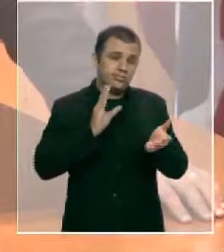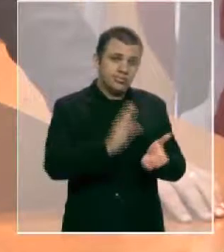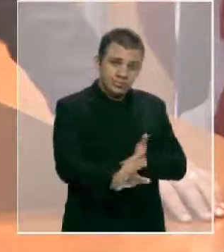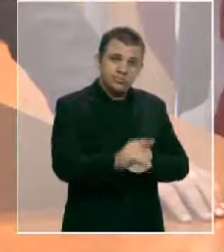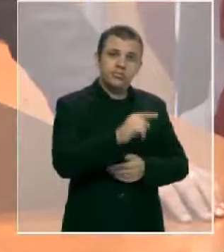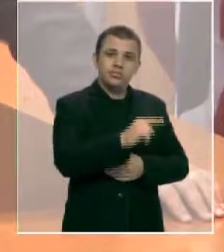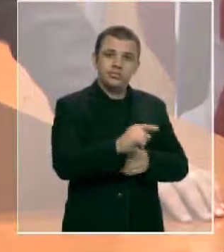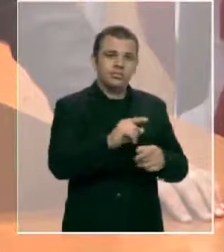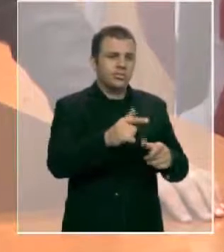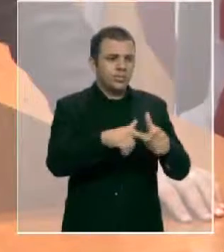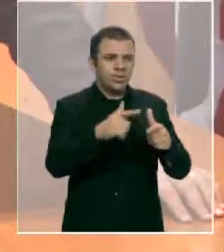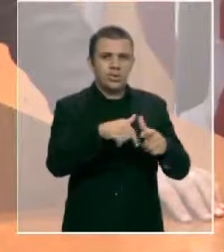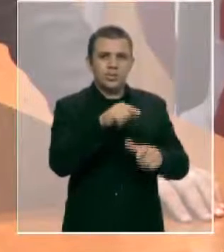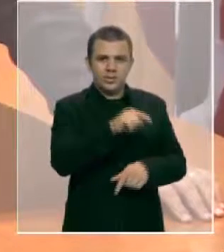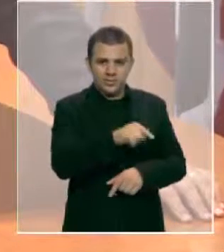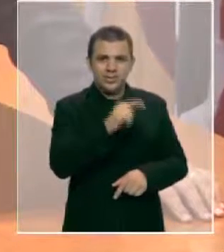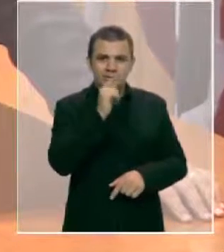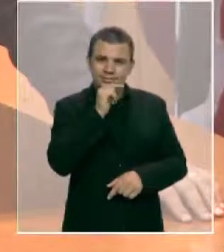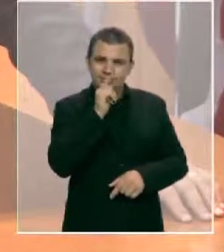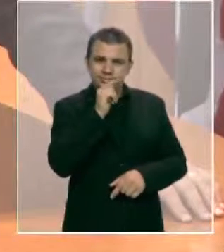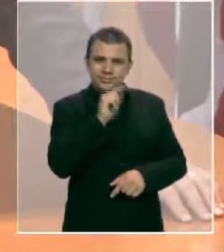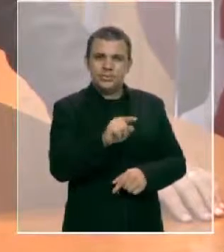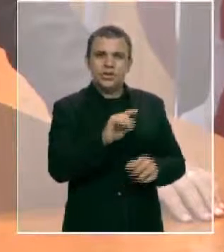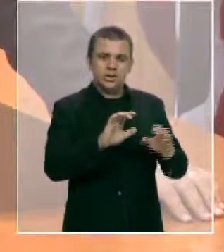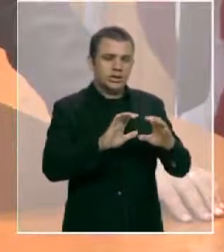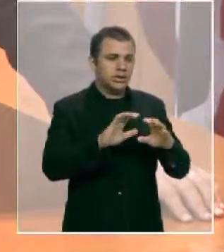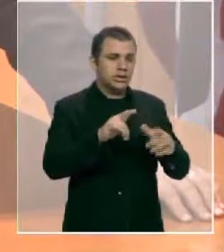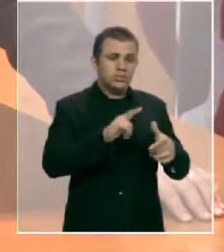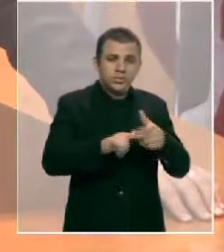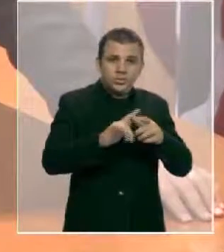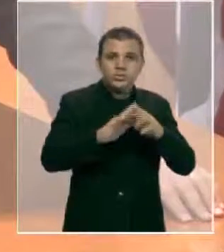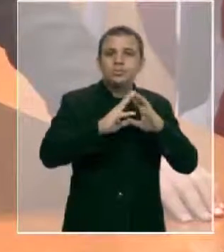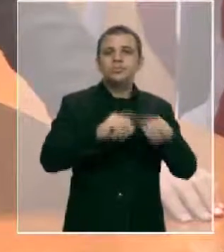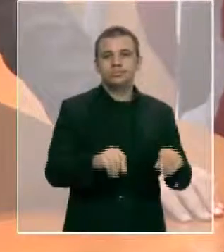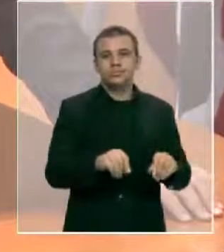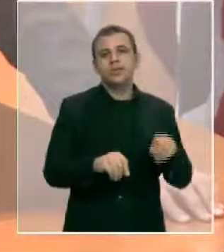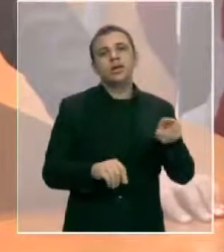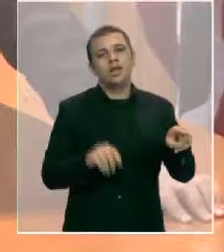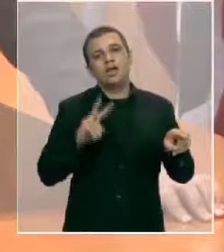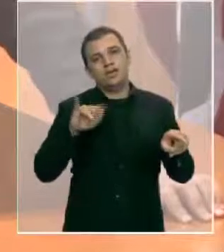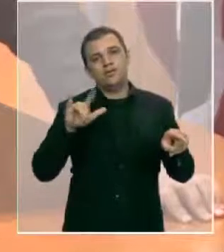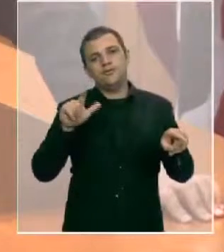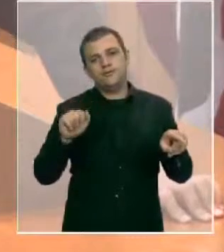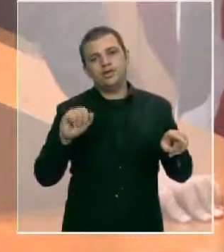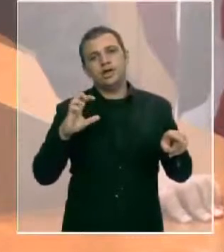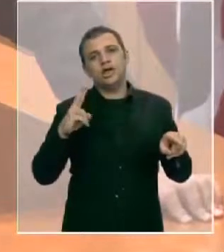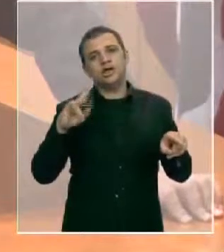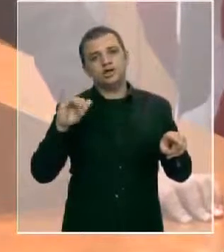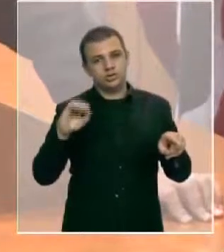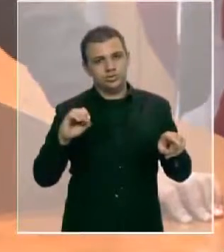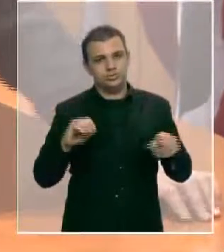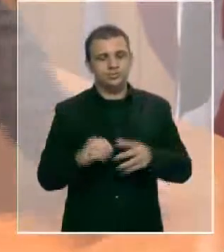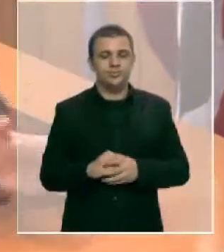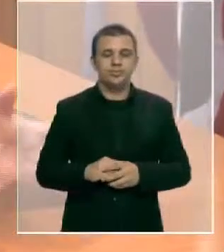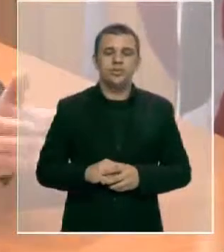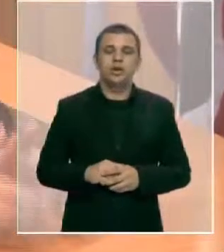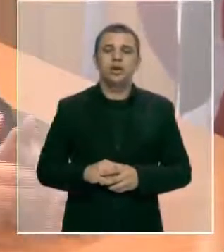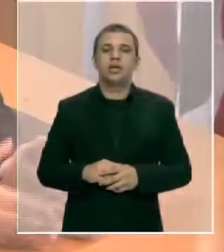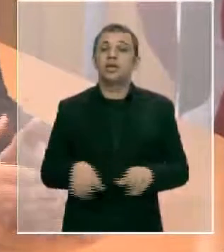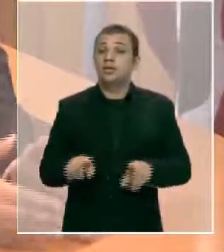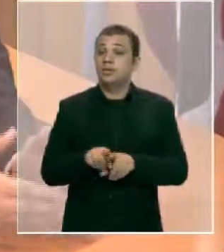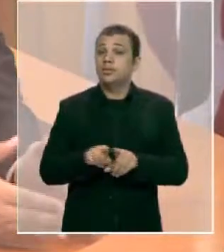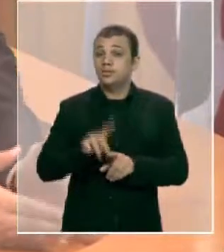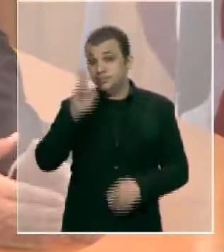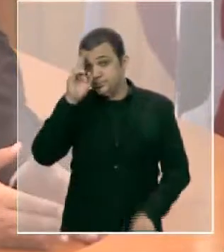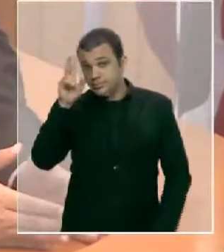abastecimento de água da Vila Chico do Rádio. Destacar também que desde o início do ano, o governador,